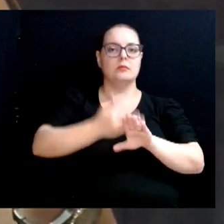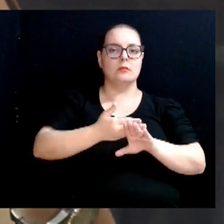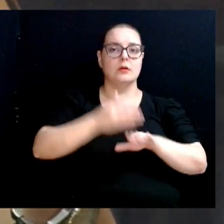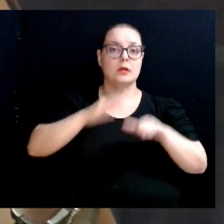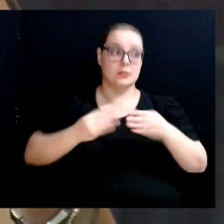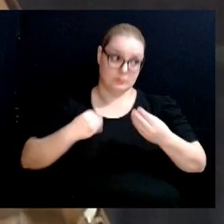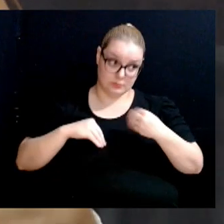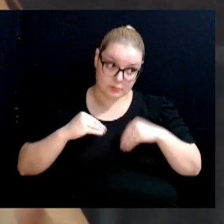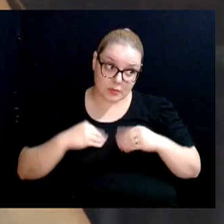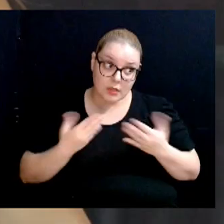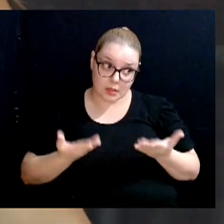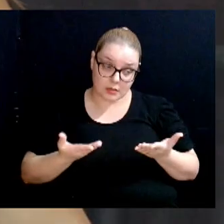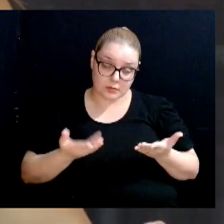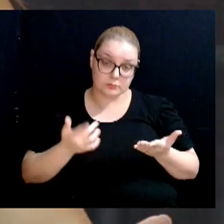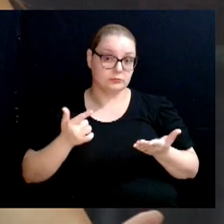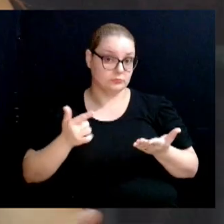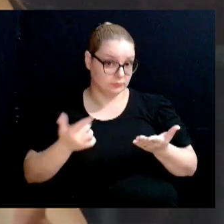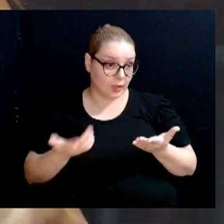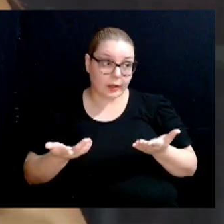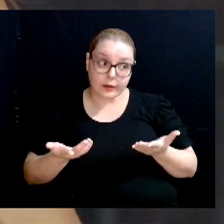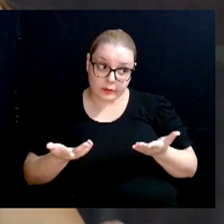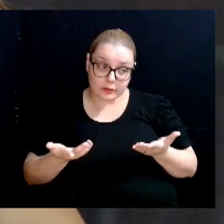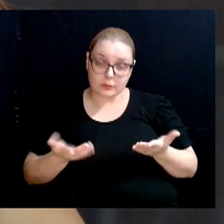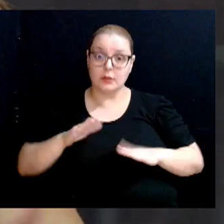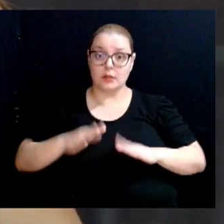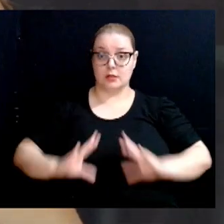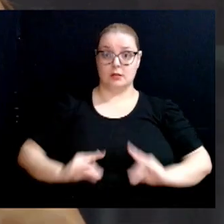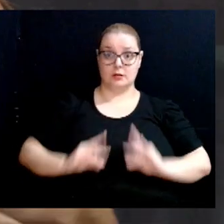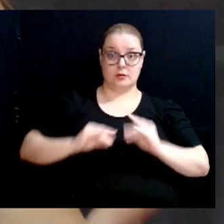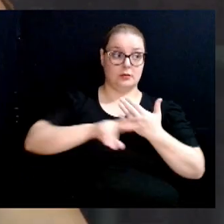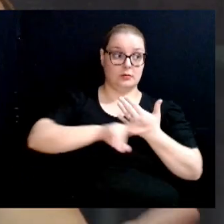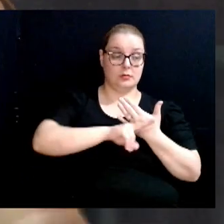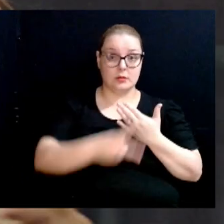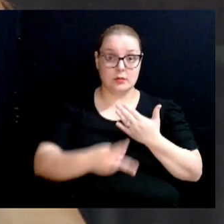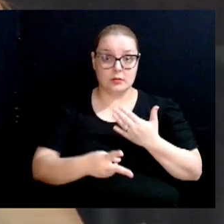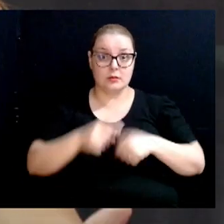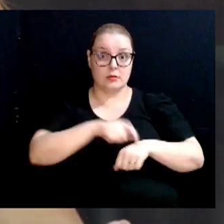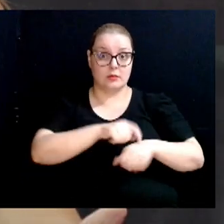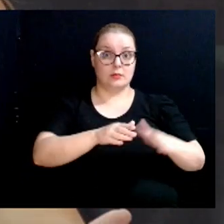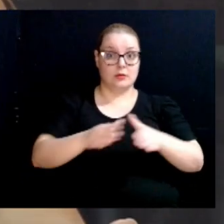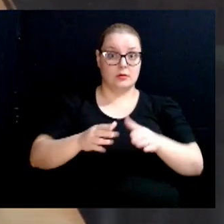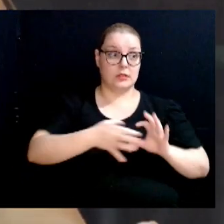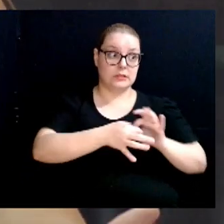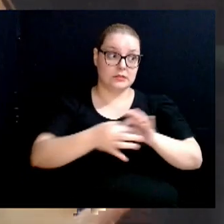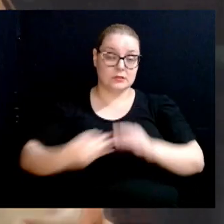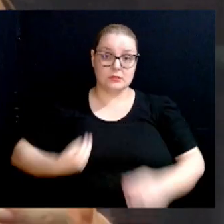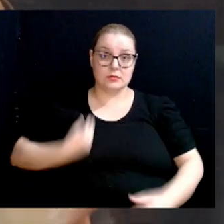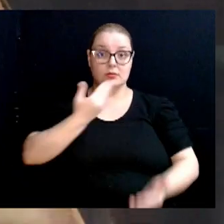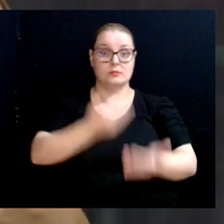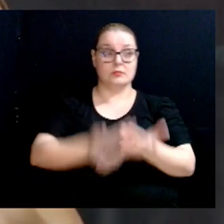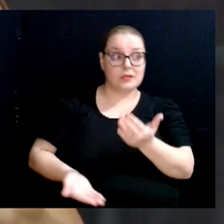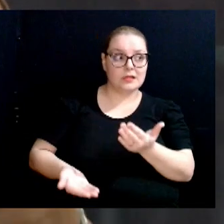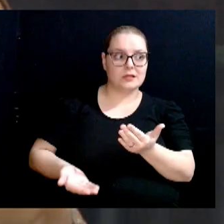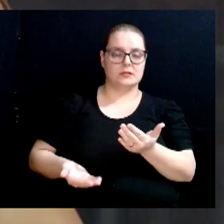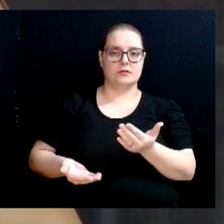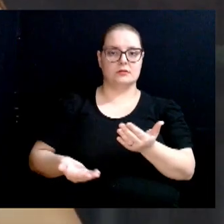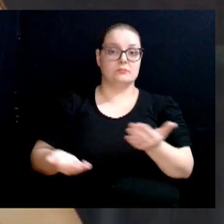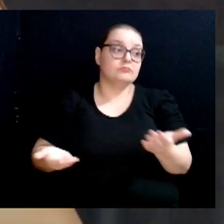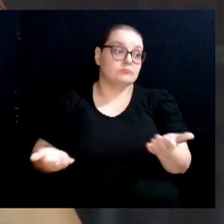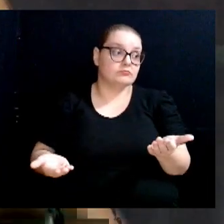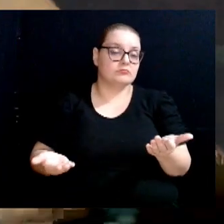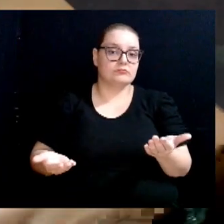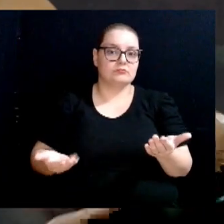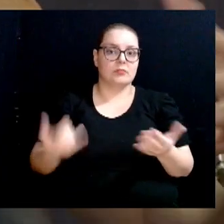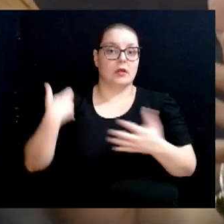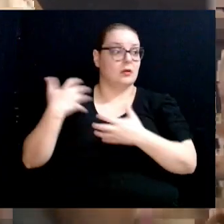que não tem uma questão hormonal influenciando fase de vida, ciclo de vida, perdas, dificuldade de lidar,